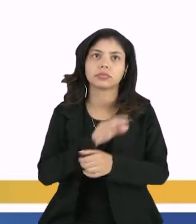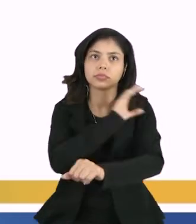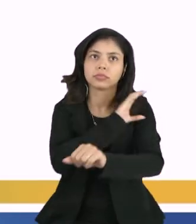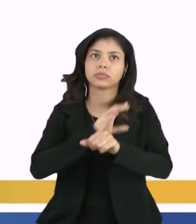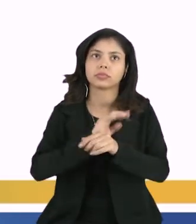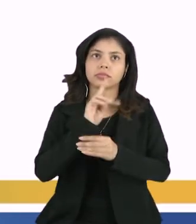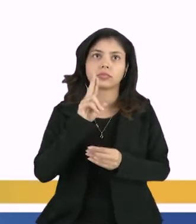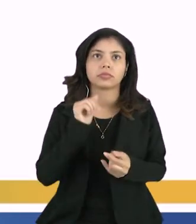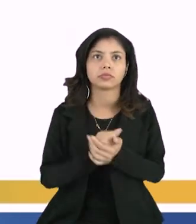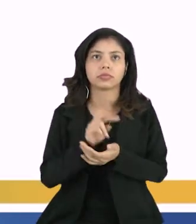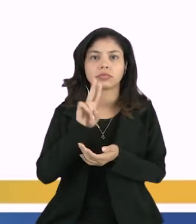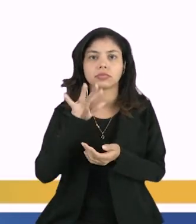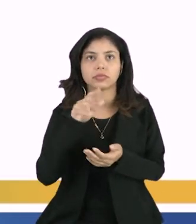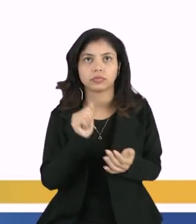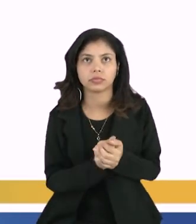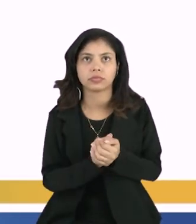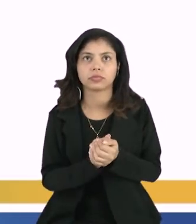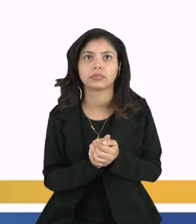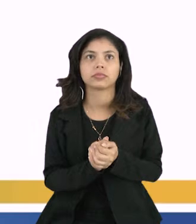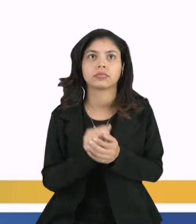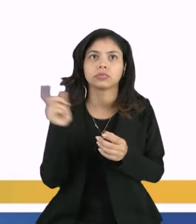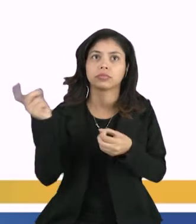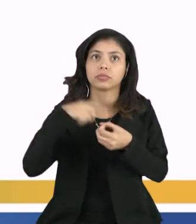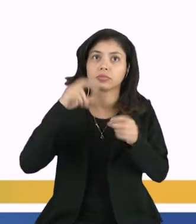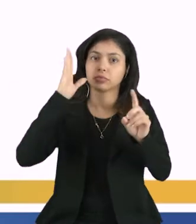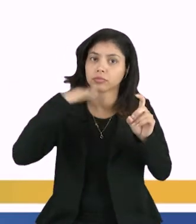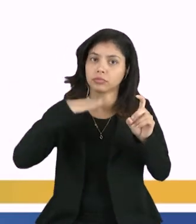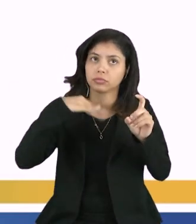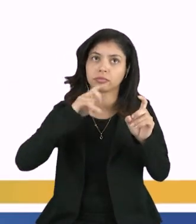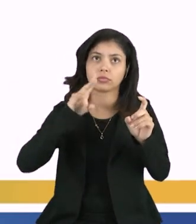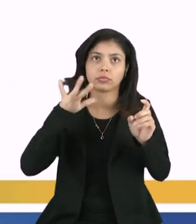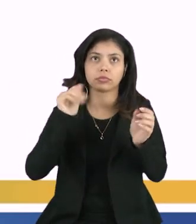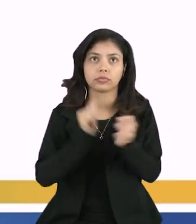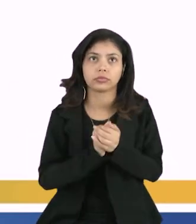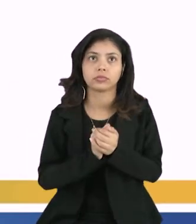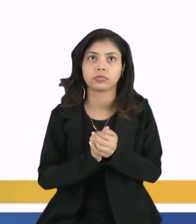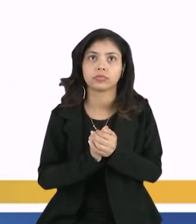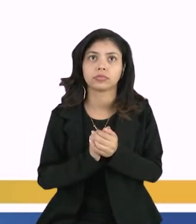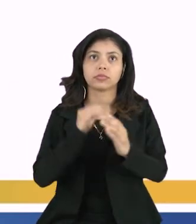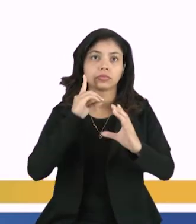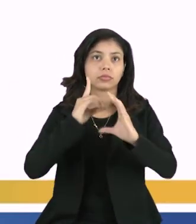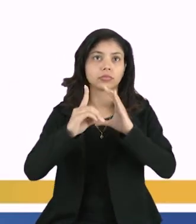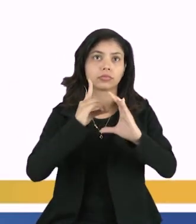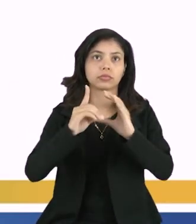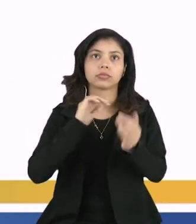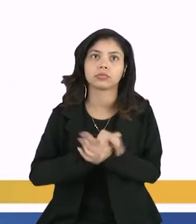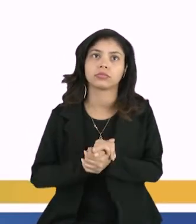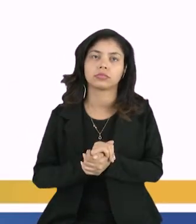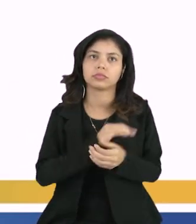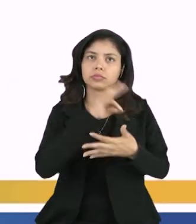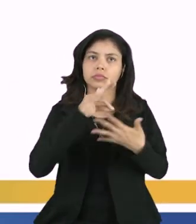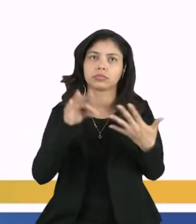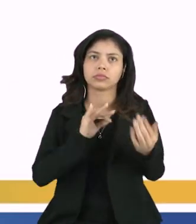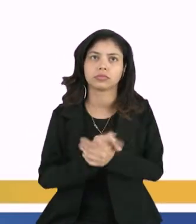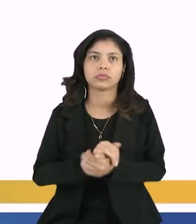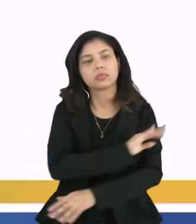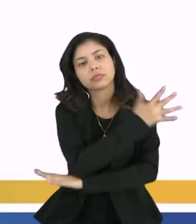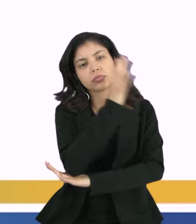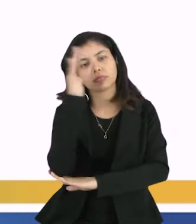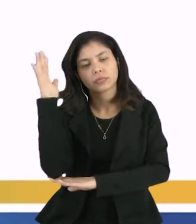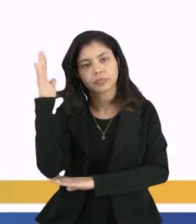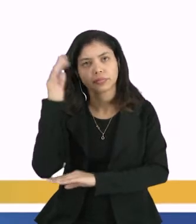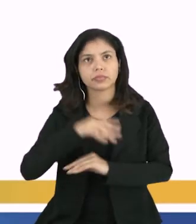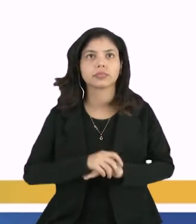sua cultura tribal ritualística, voltada para o mítico e o divino, o culto aos elementos e às divindades